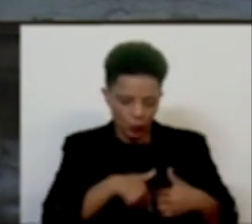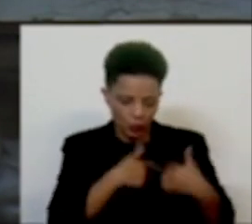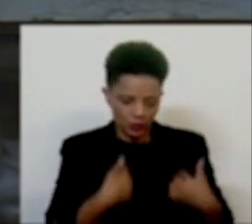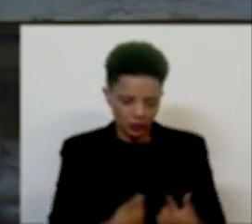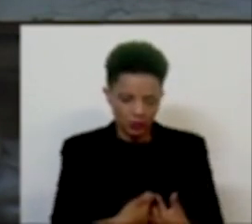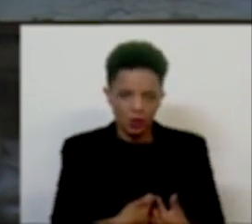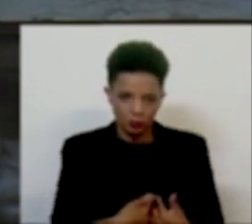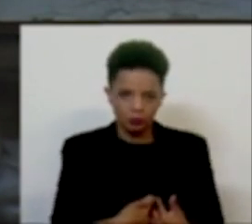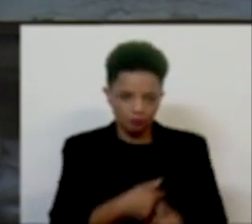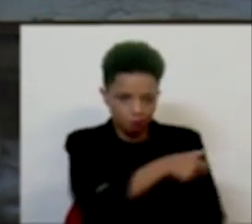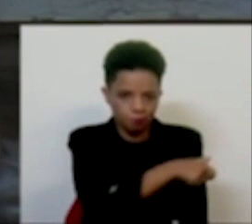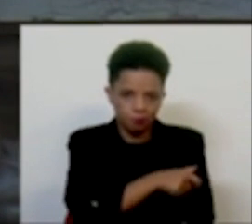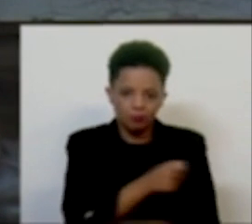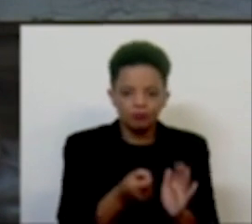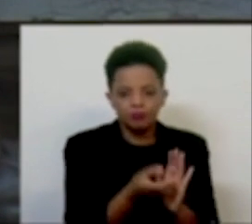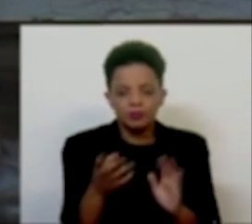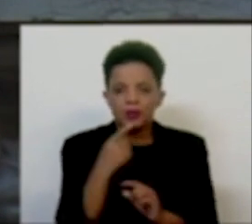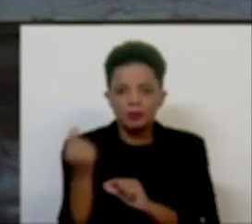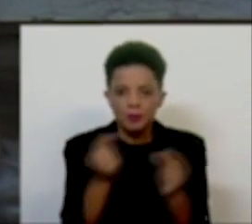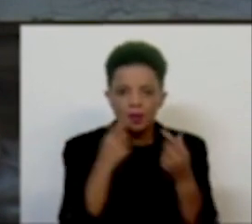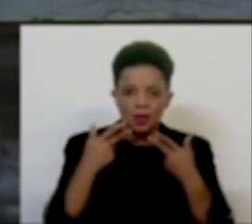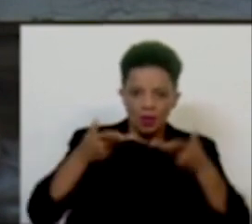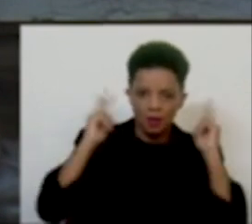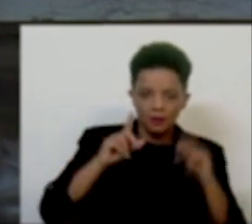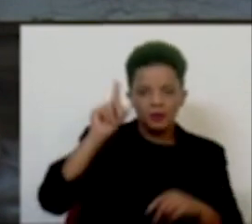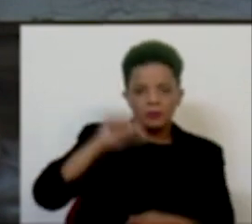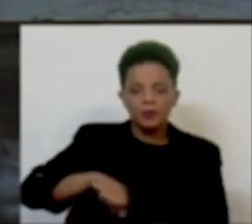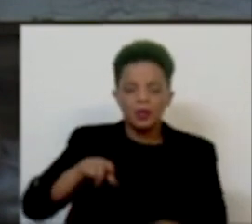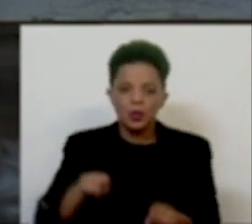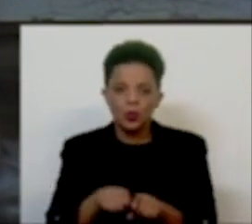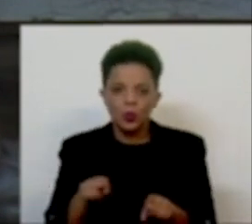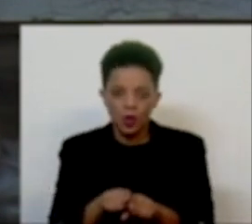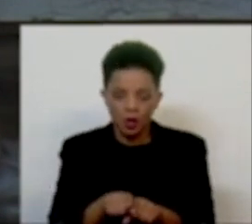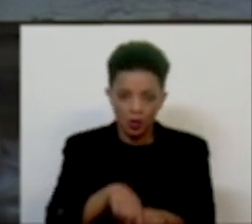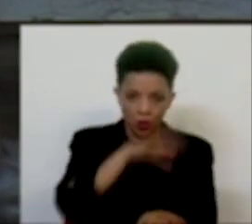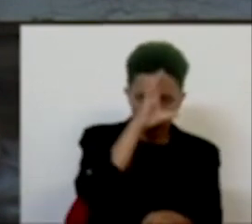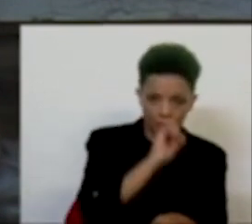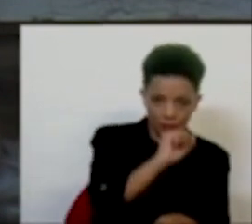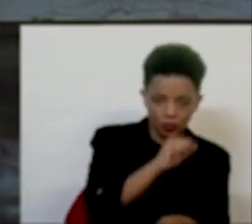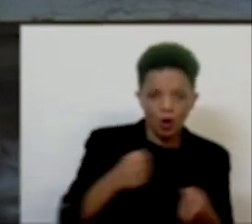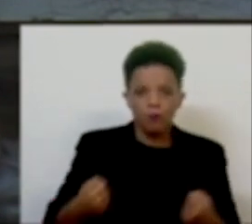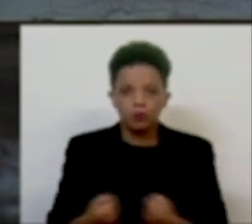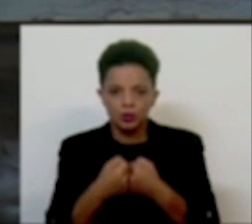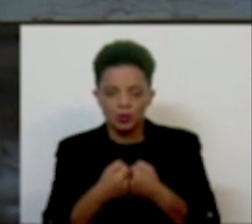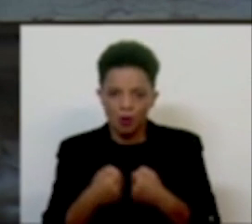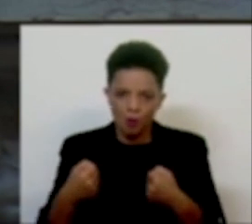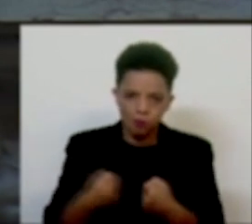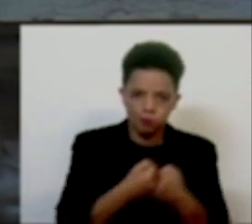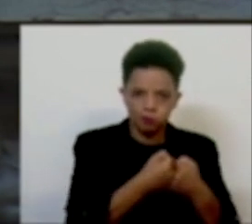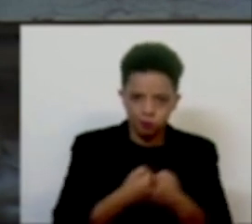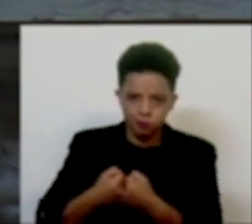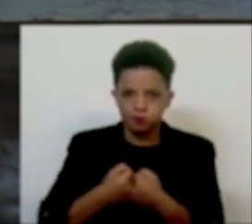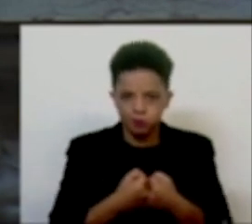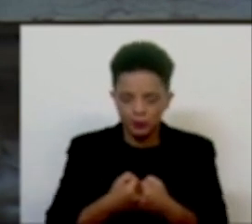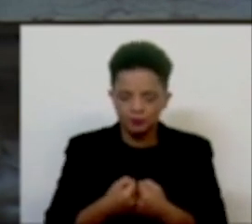representação pluralista e do debate livre e o centro da dialética entre governos e oposições.